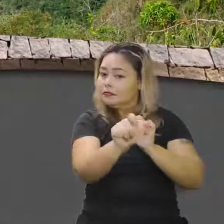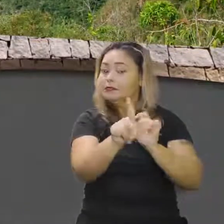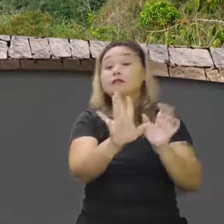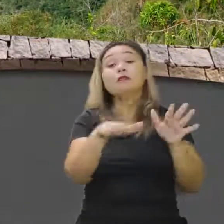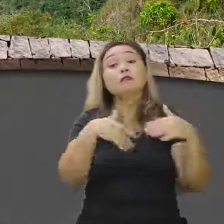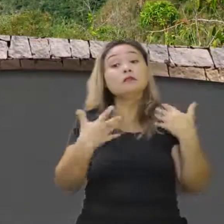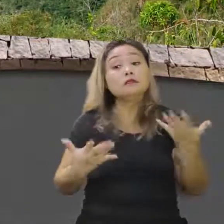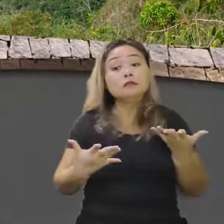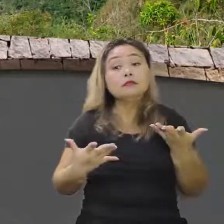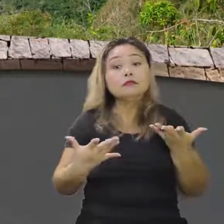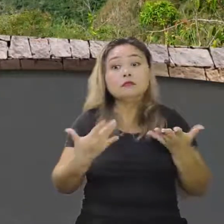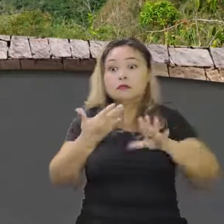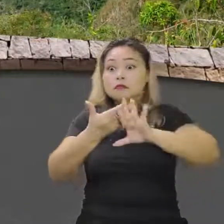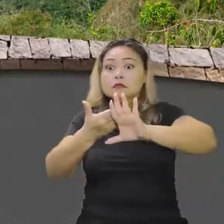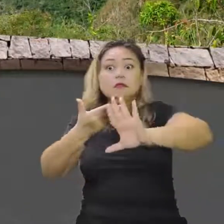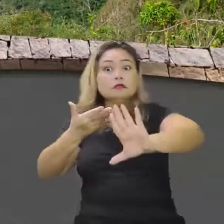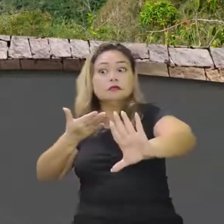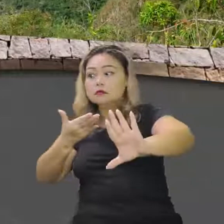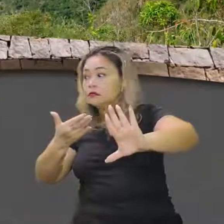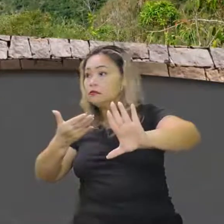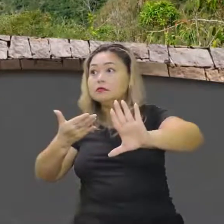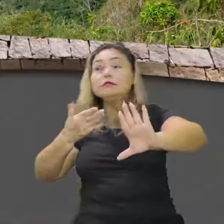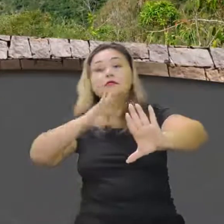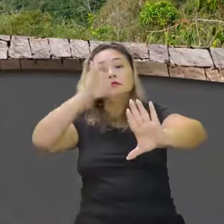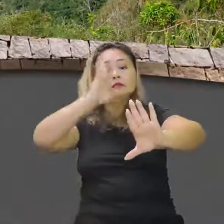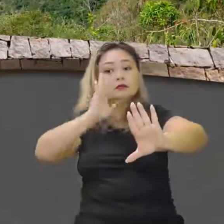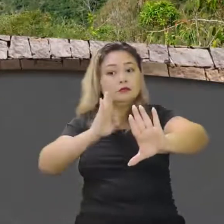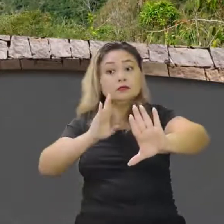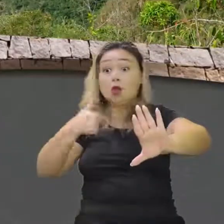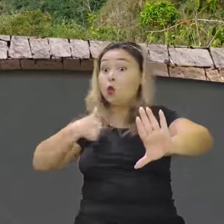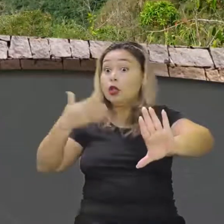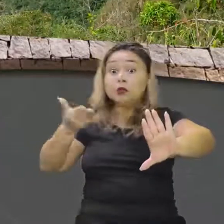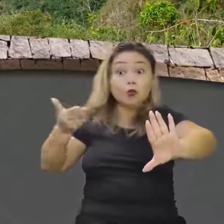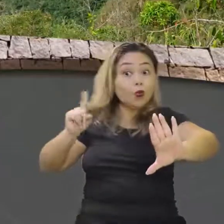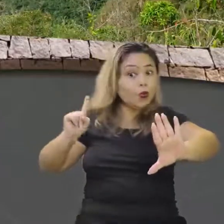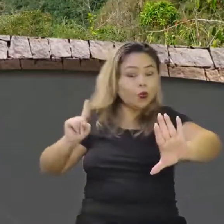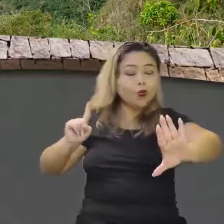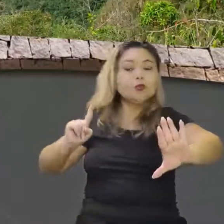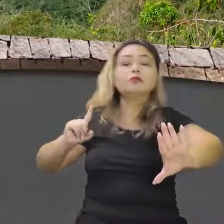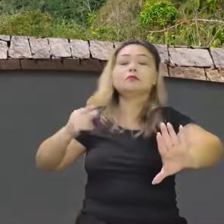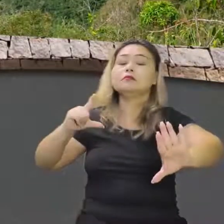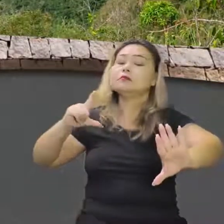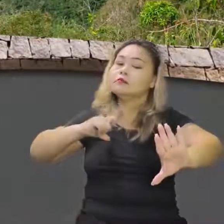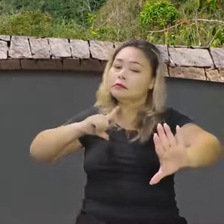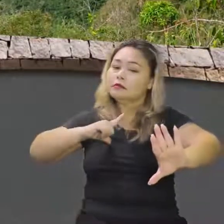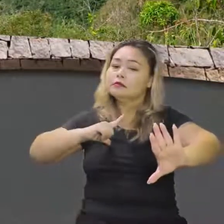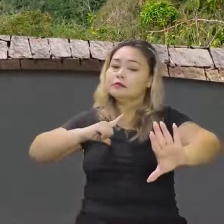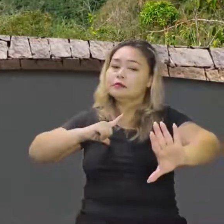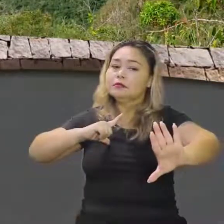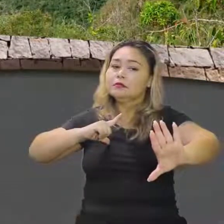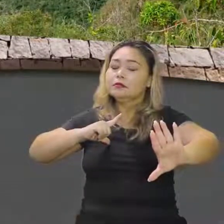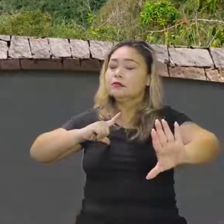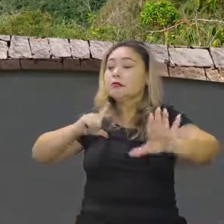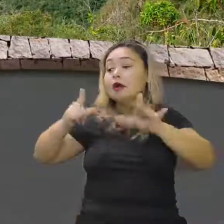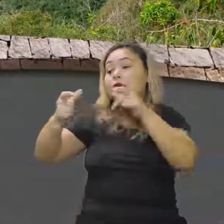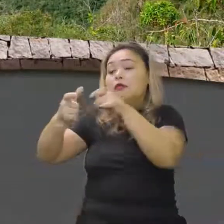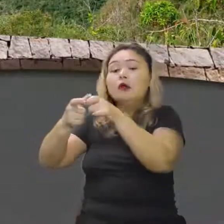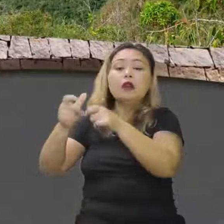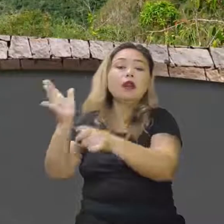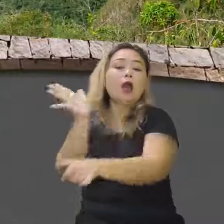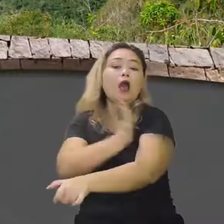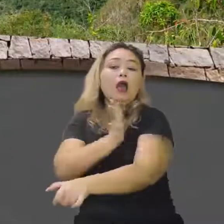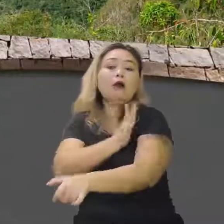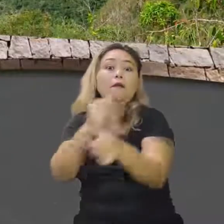Ou seja, olha a separação que nós temos no Brasil. Não é de hoje que nós temos uma